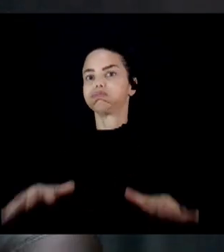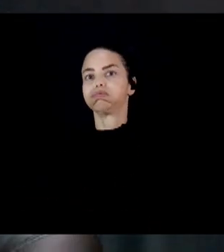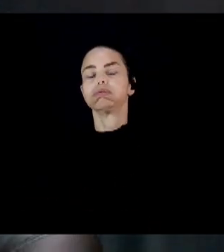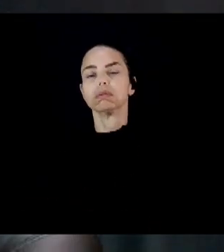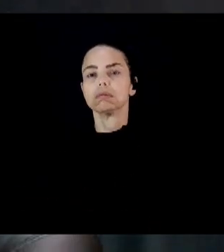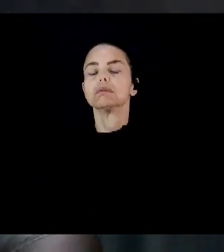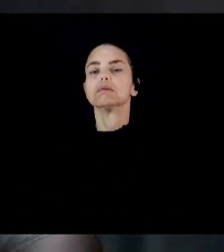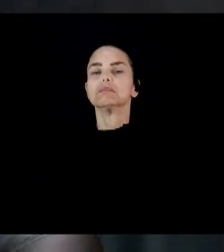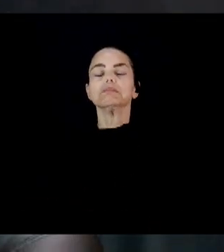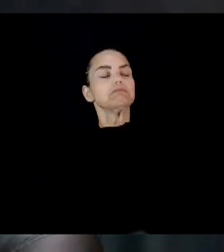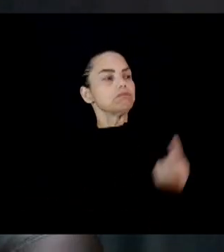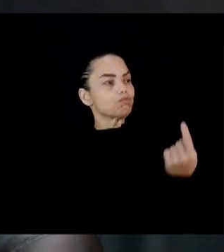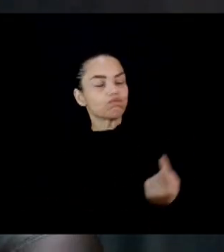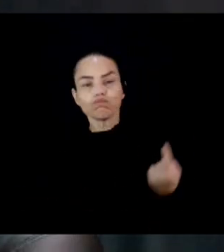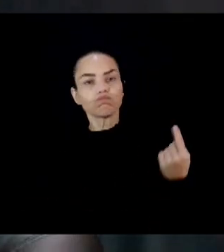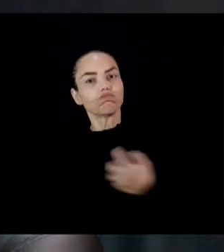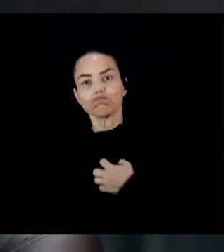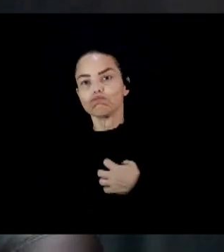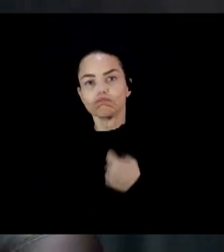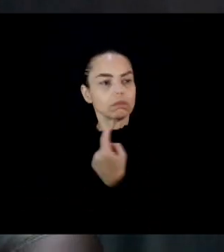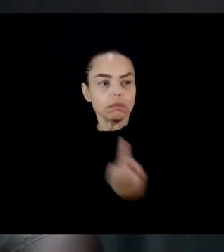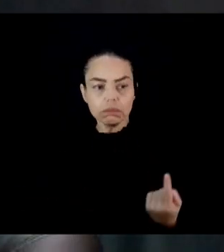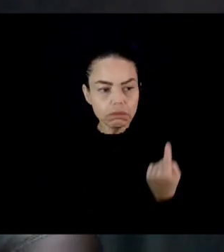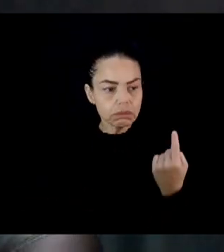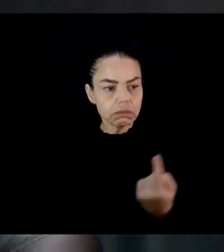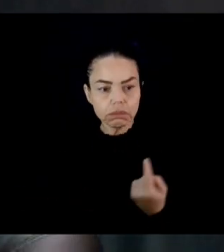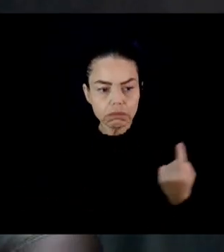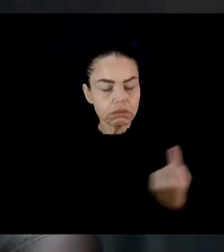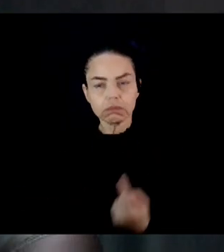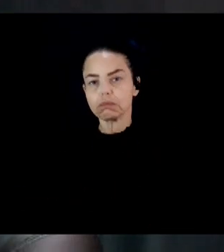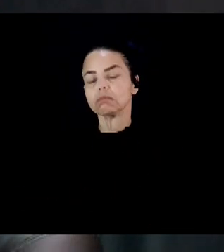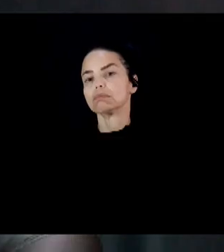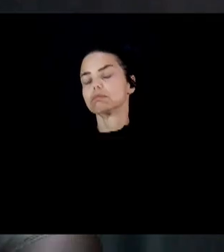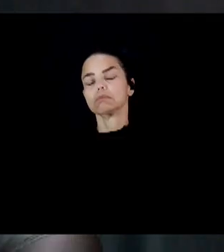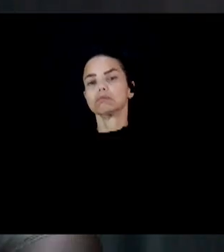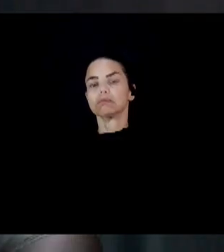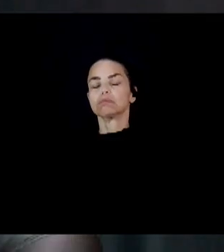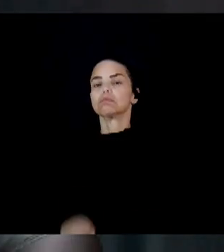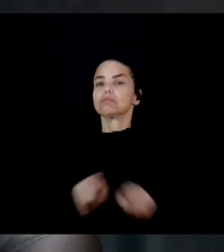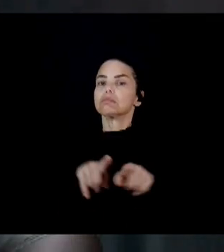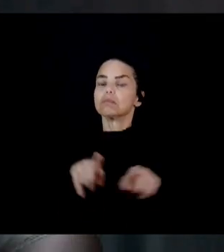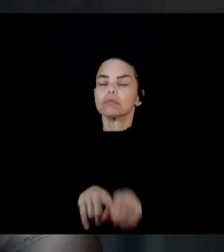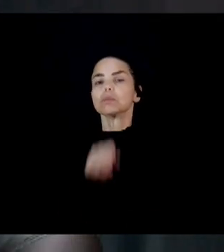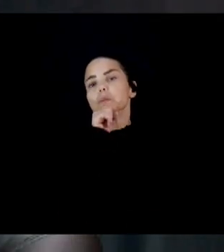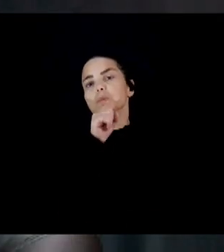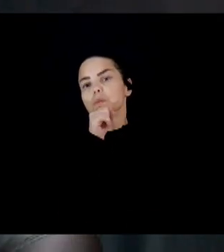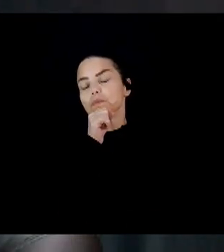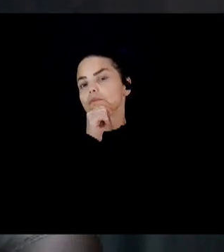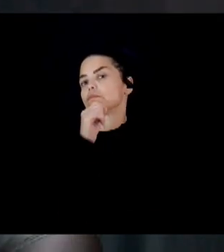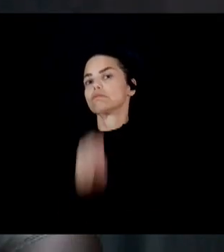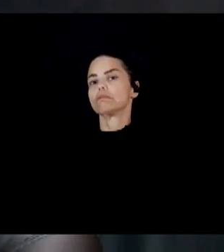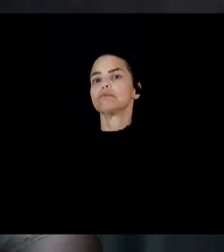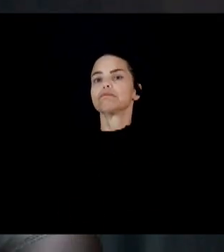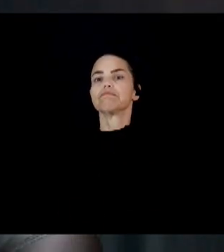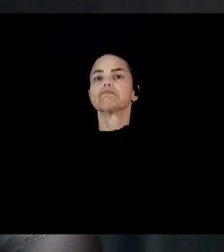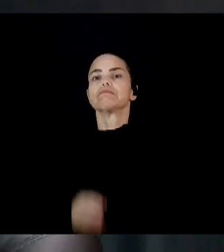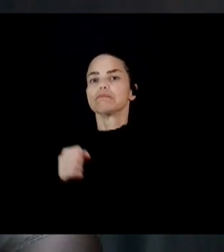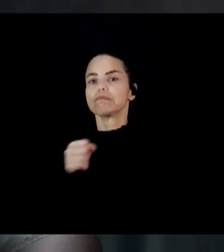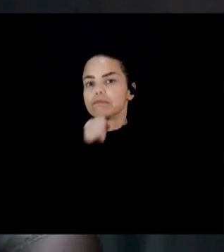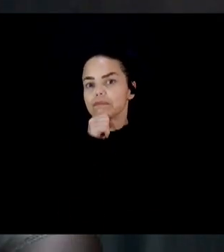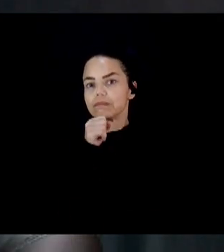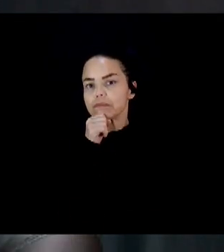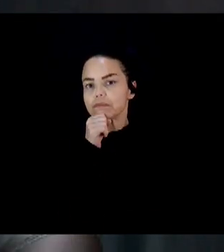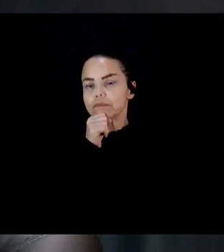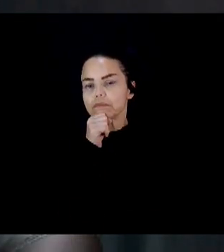da solidão, do isolamento. E isso faz parte também do envelhecimento ativo, né? O envelhecimento ativo ele é um marco